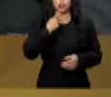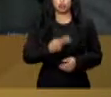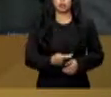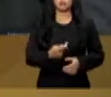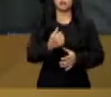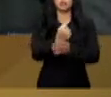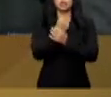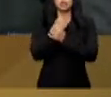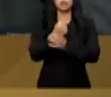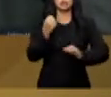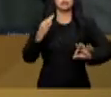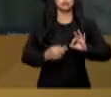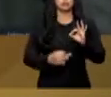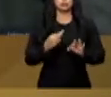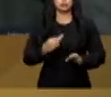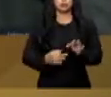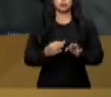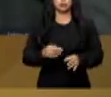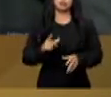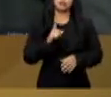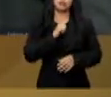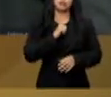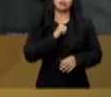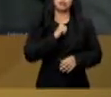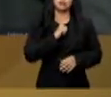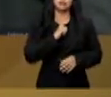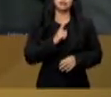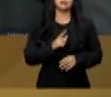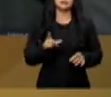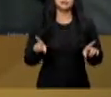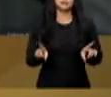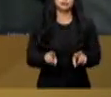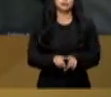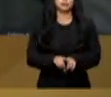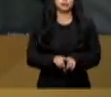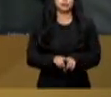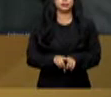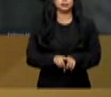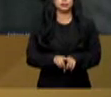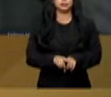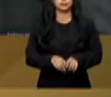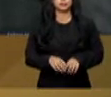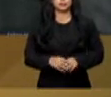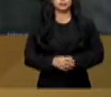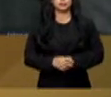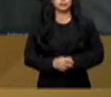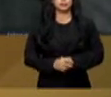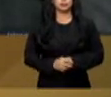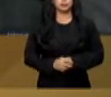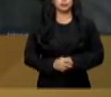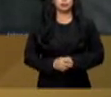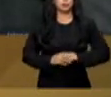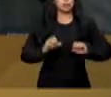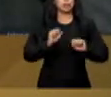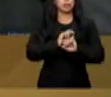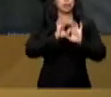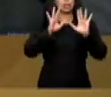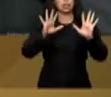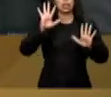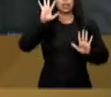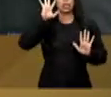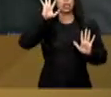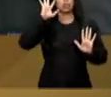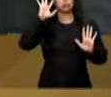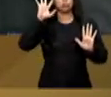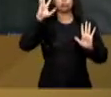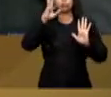jurídica, e me permito acrescer, busca também deixar nítida a resolução que esse